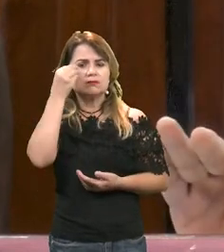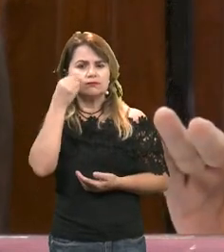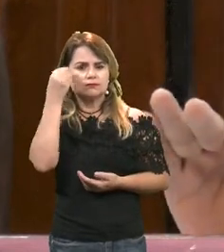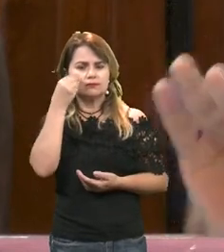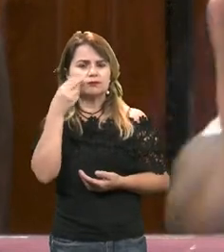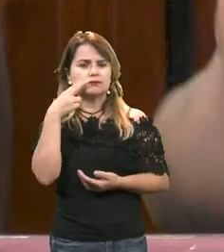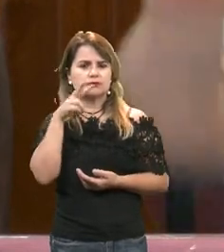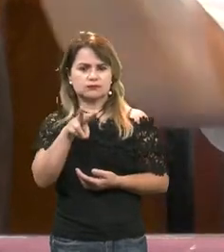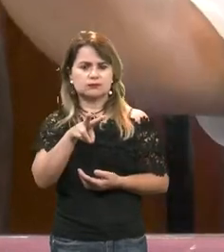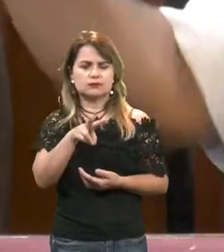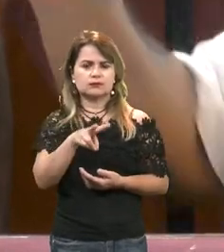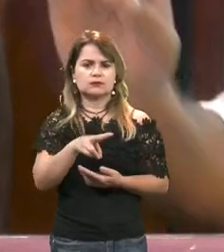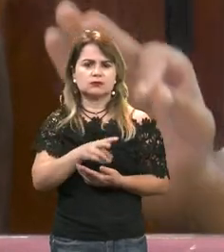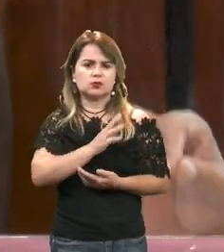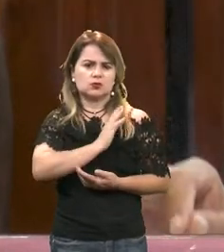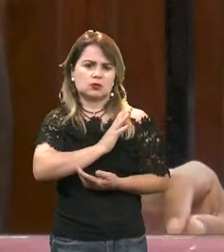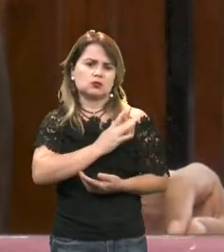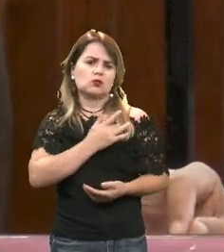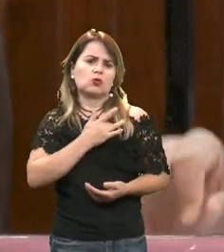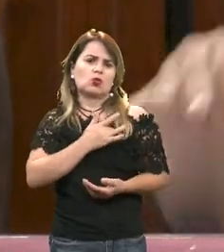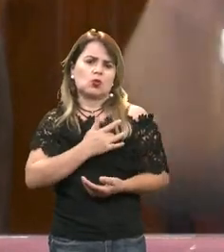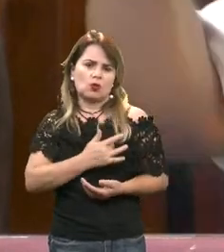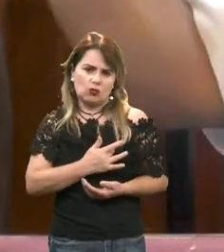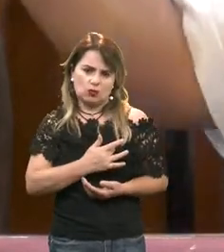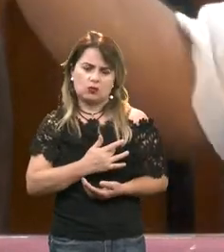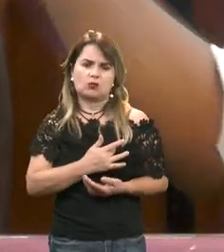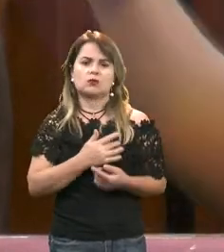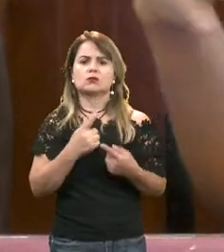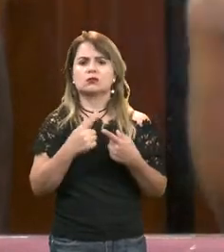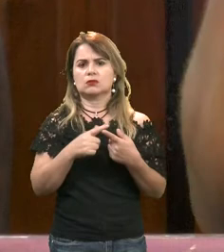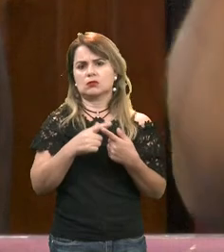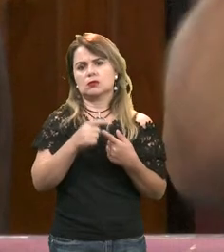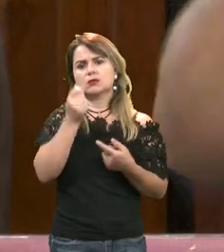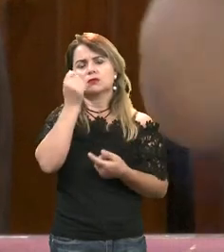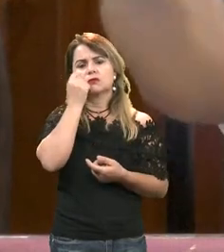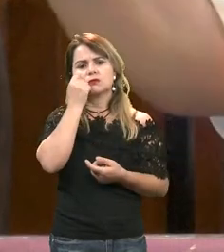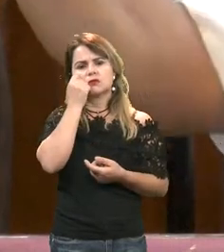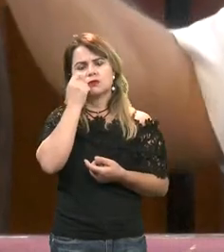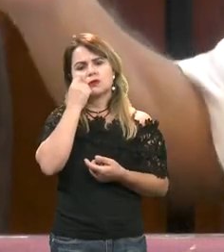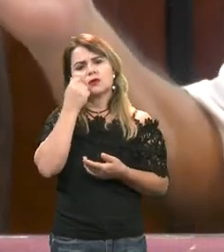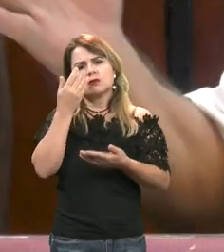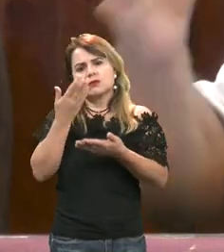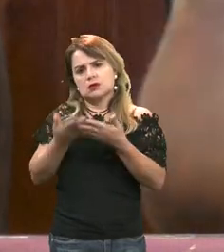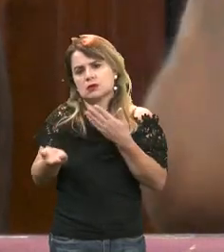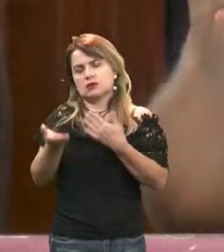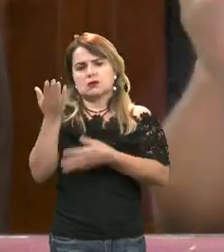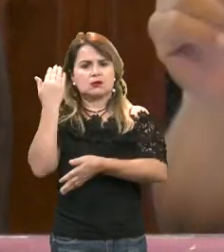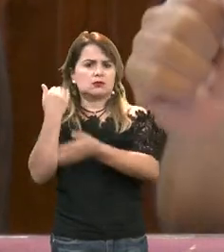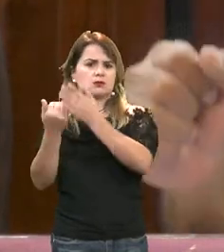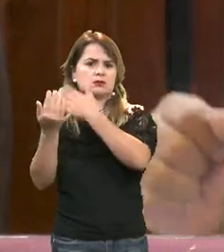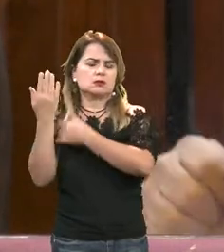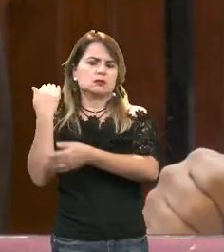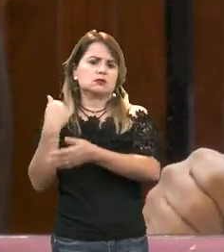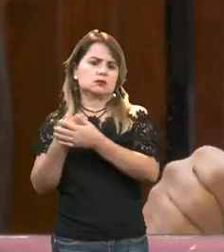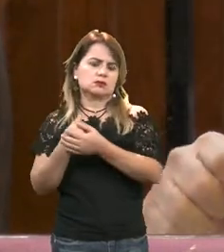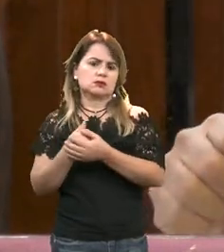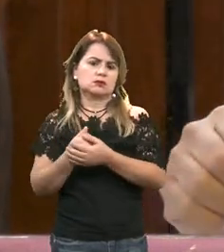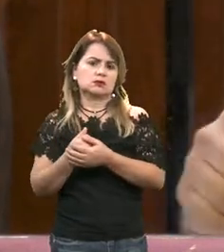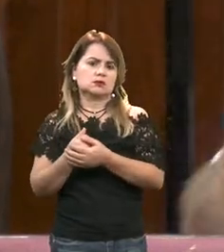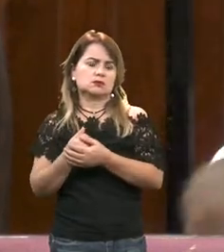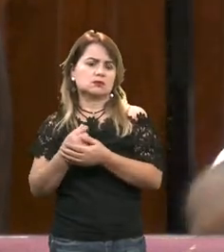mãe perdeu aqueles direitos, depois teve que ir de outra forma para que ela tivesse o